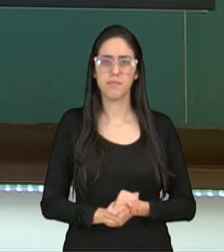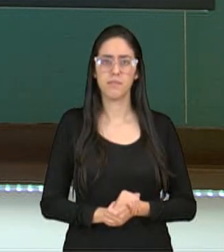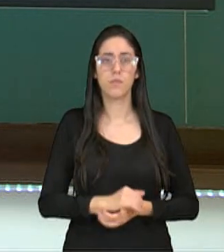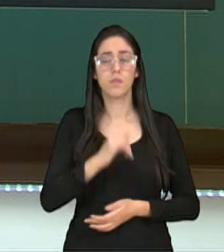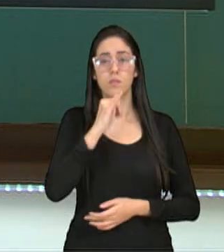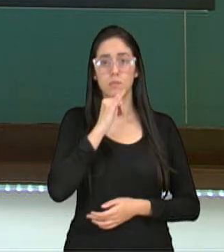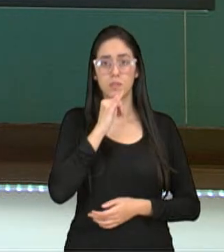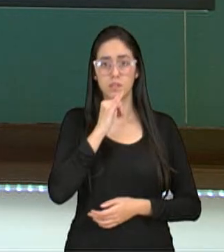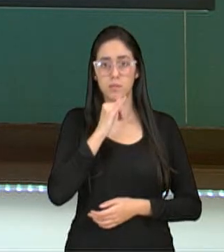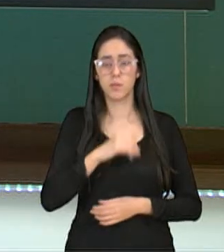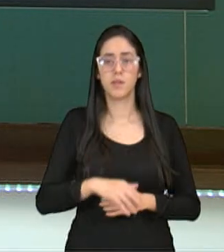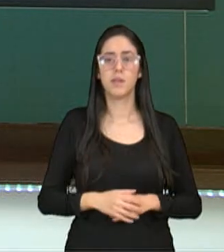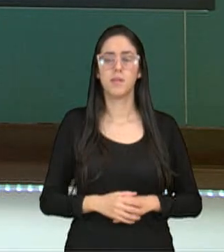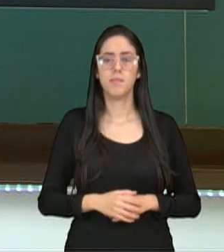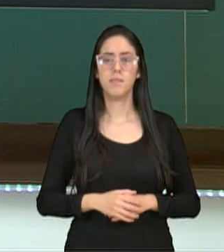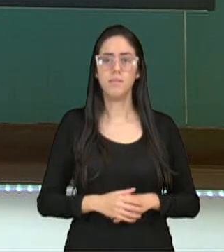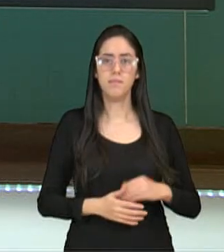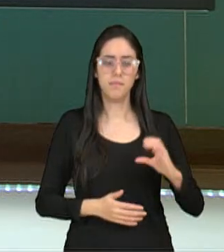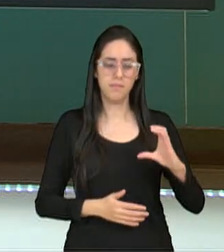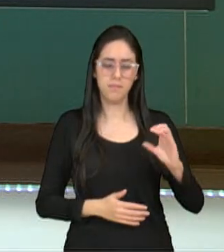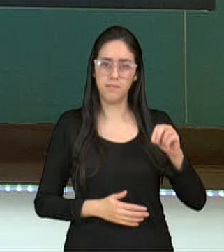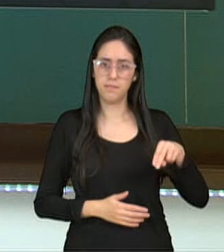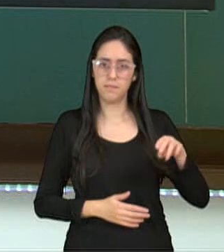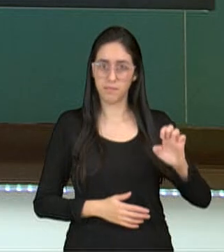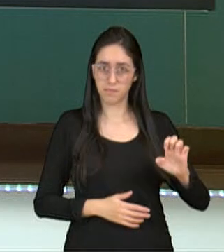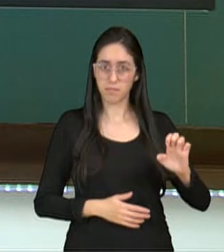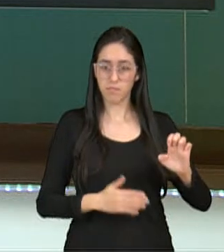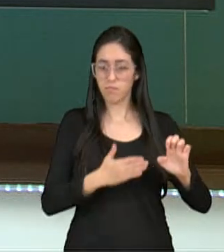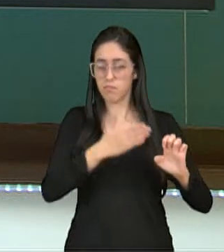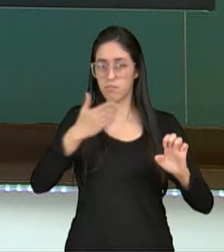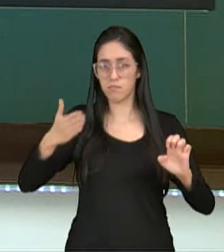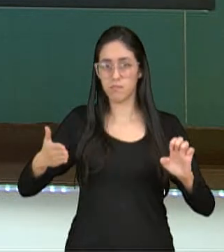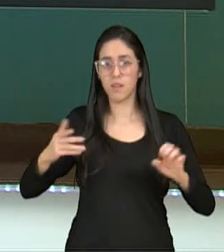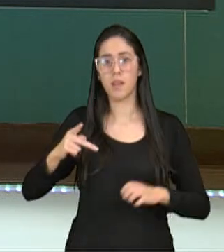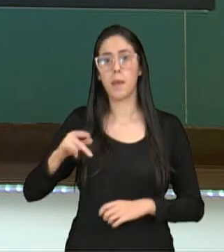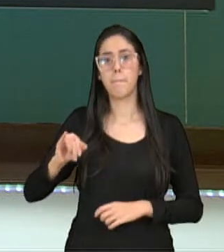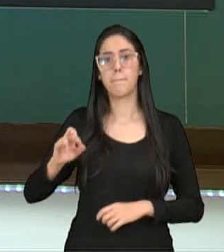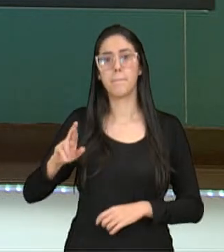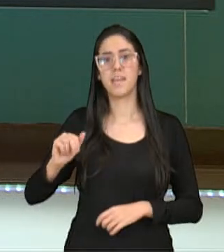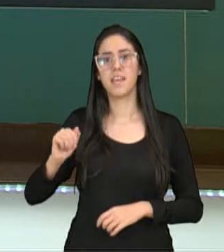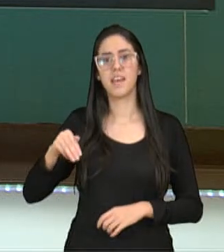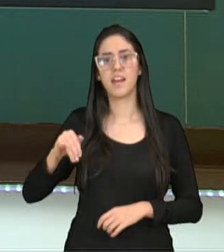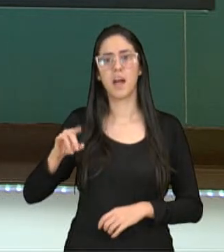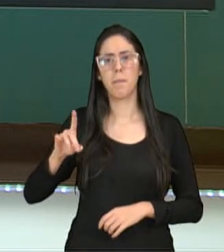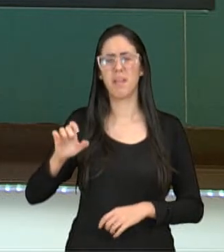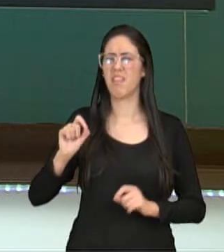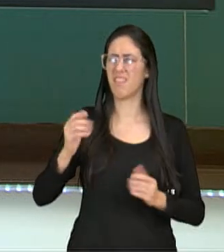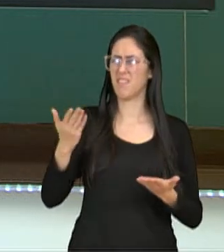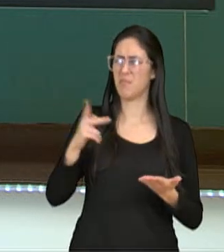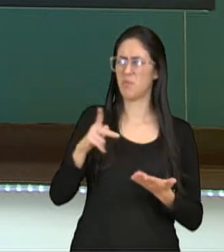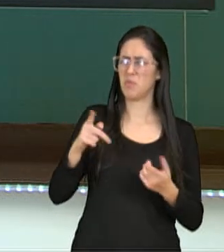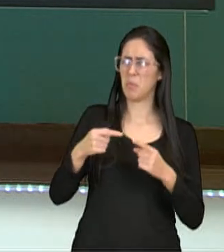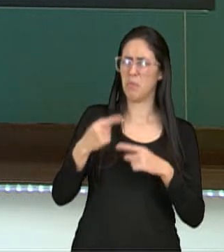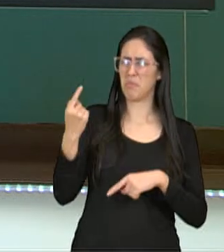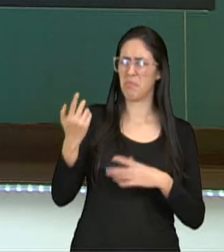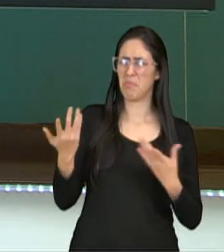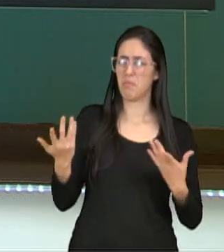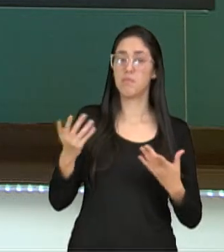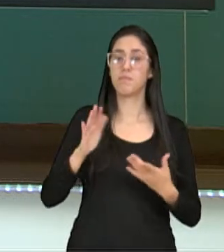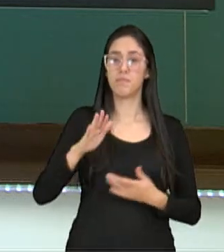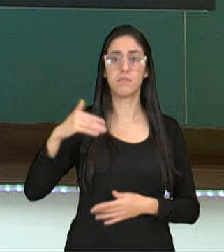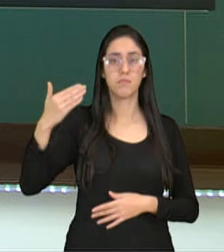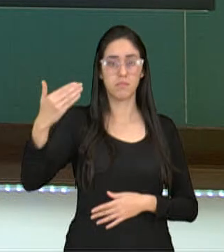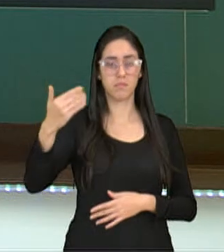eu tenho um cone e aqui eu tenho uma pirâmide. Por que tem essa pirâmide, professor? Nós não estamos trabalhando pirâmide, nós vamos trabalhar